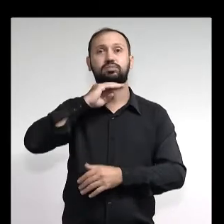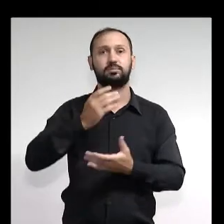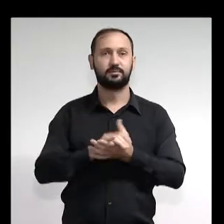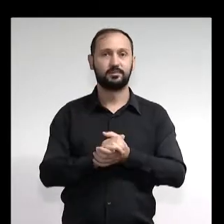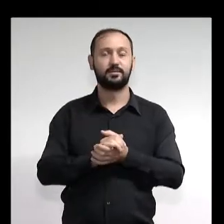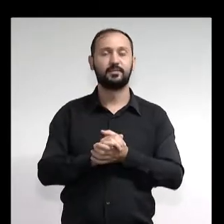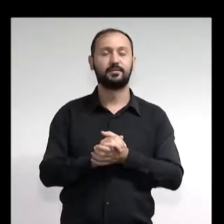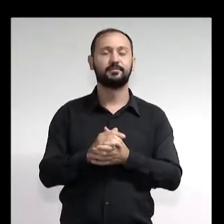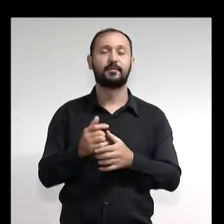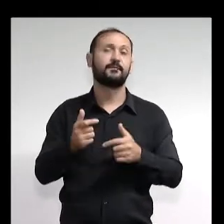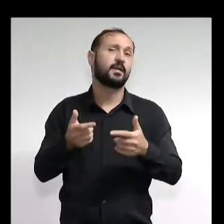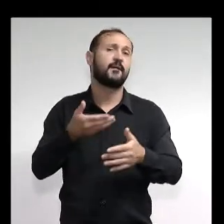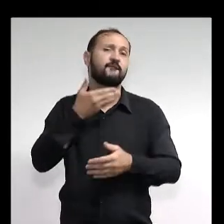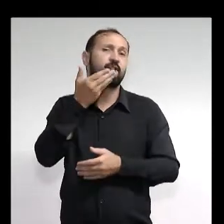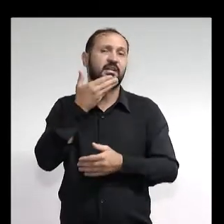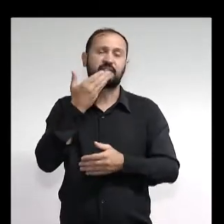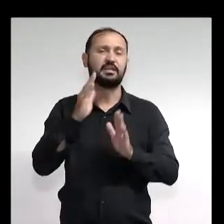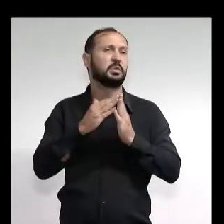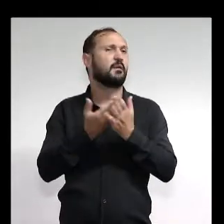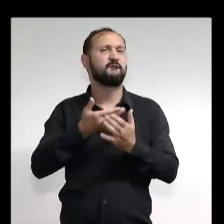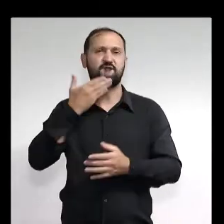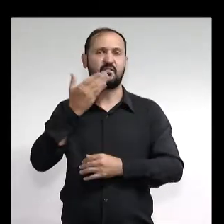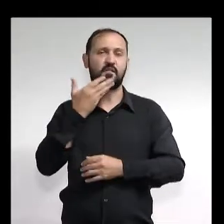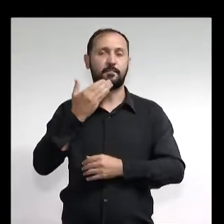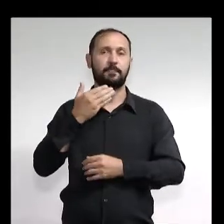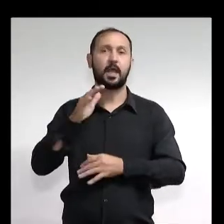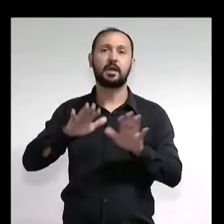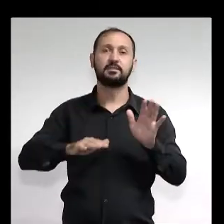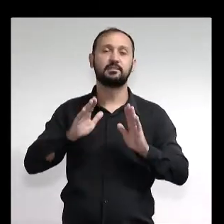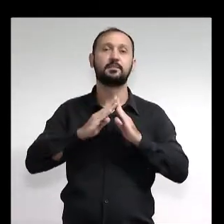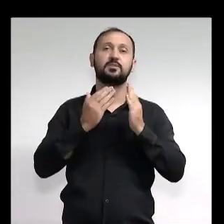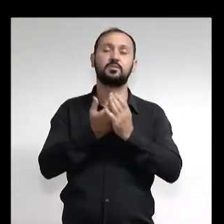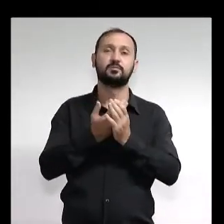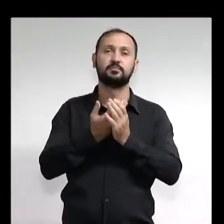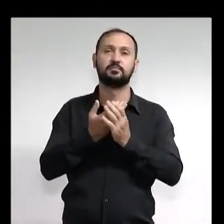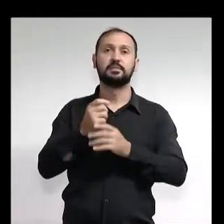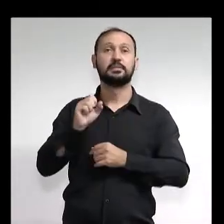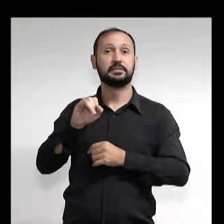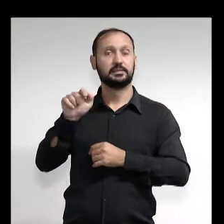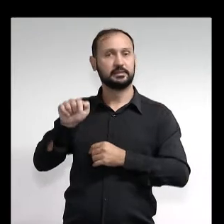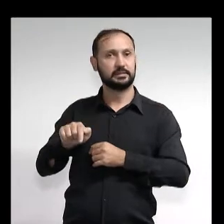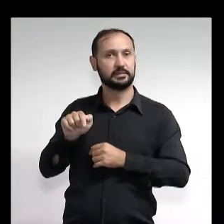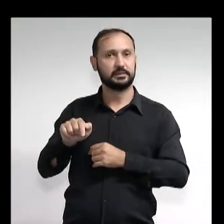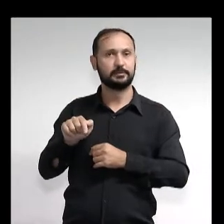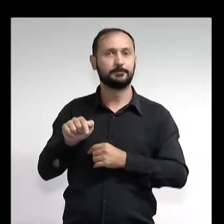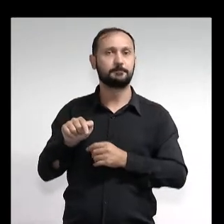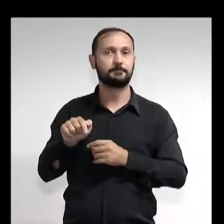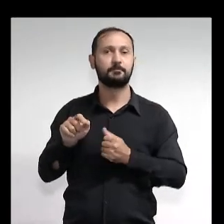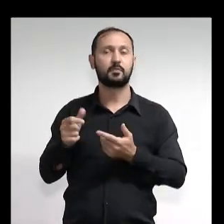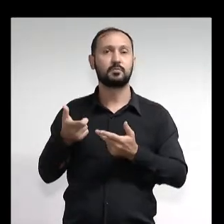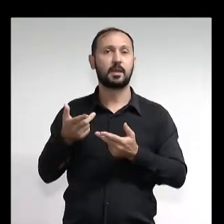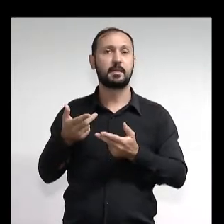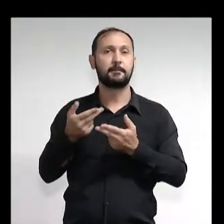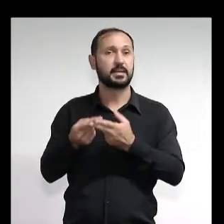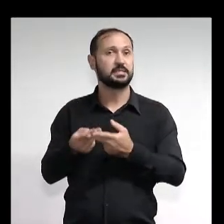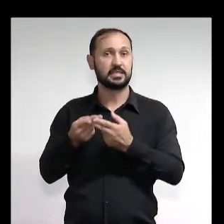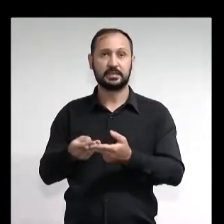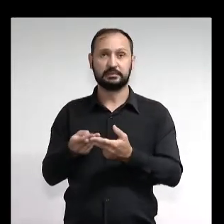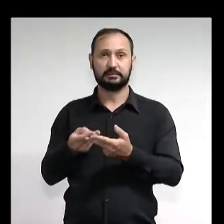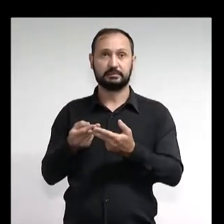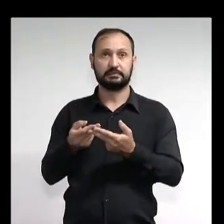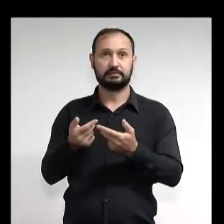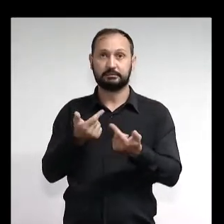enfadonha, fácil de lidar, pode trazer, talvez, para a escola, se o aluno ele não tem